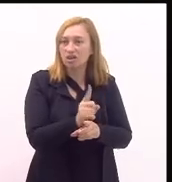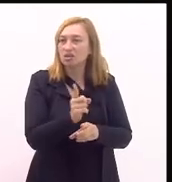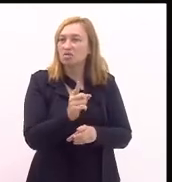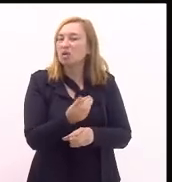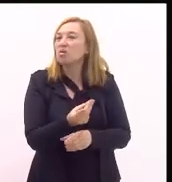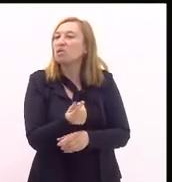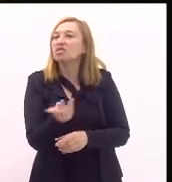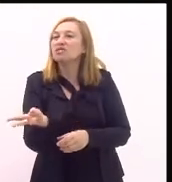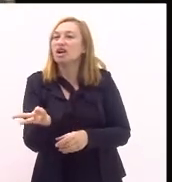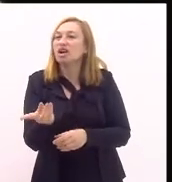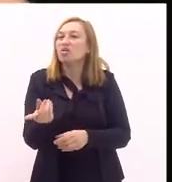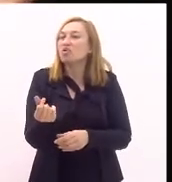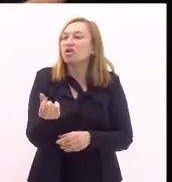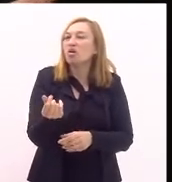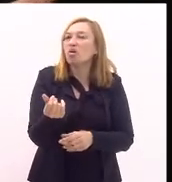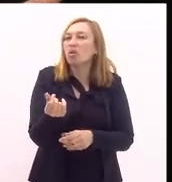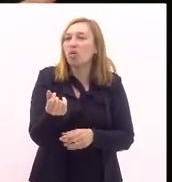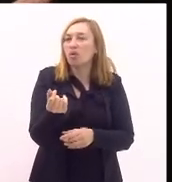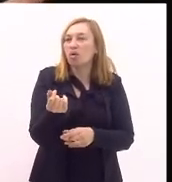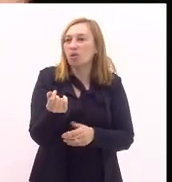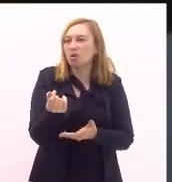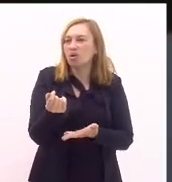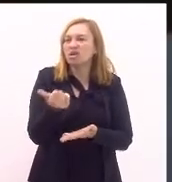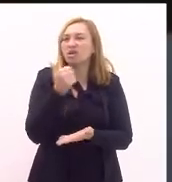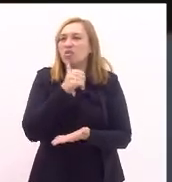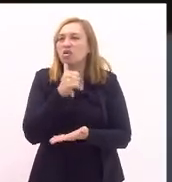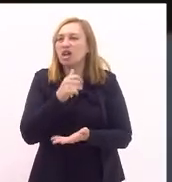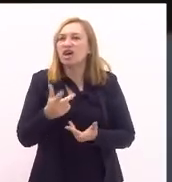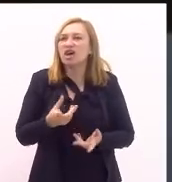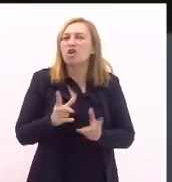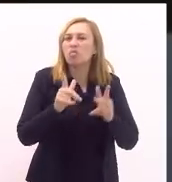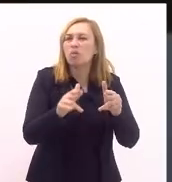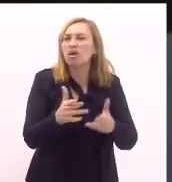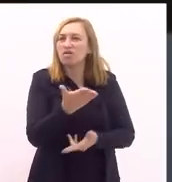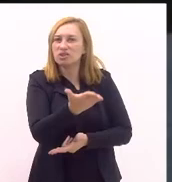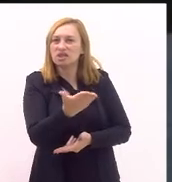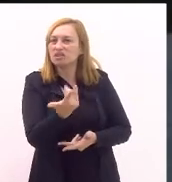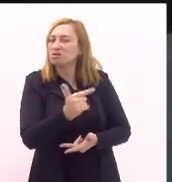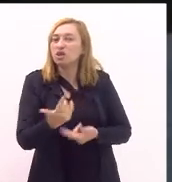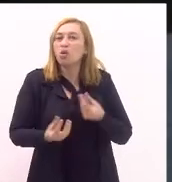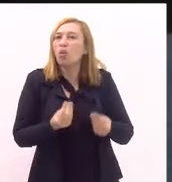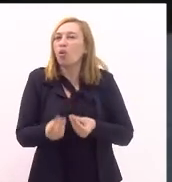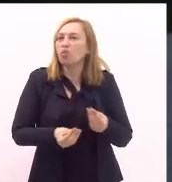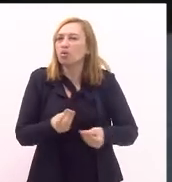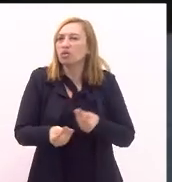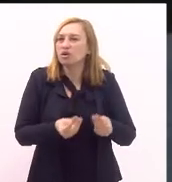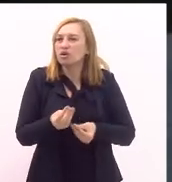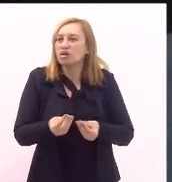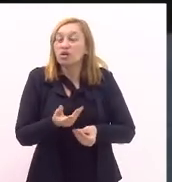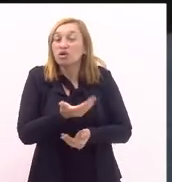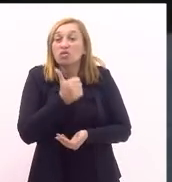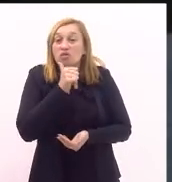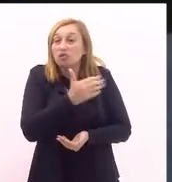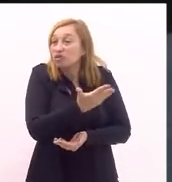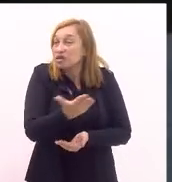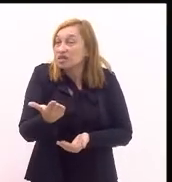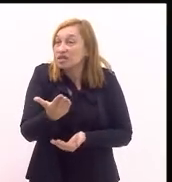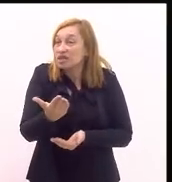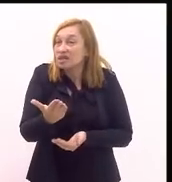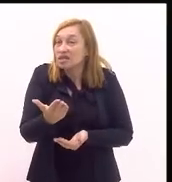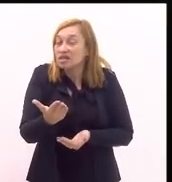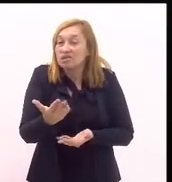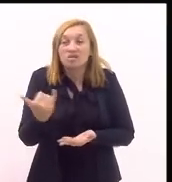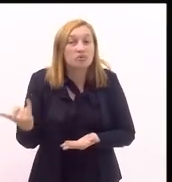quantificável o valor de mulheres como vocês não tem como mensurar vocês são